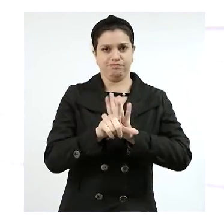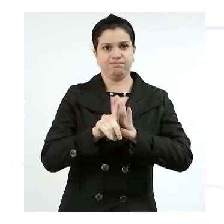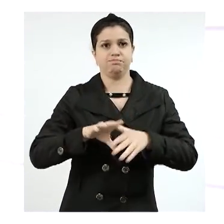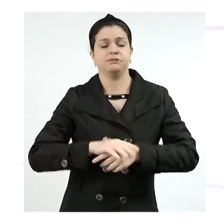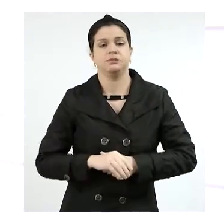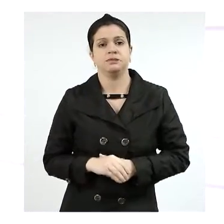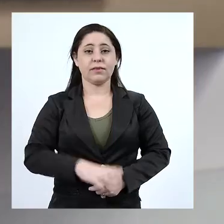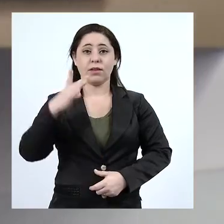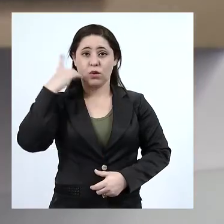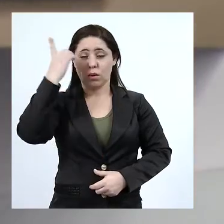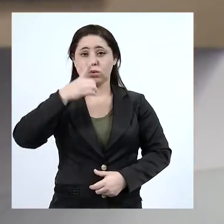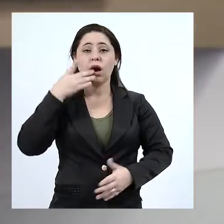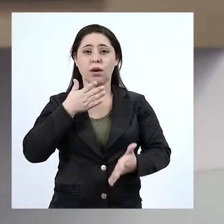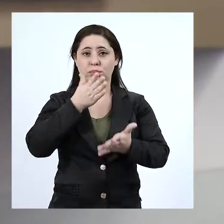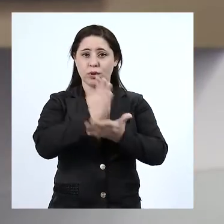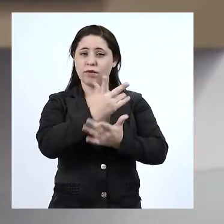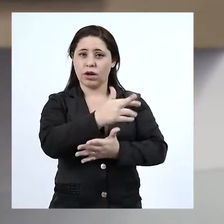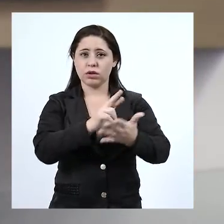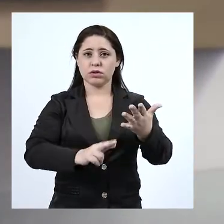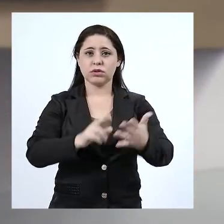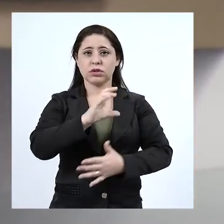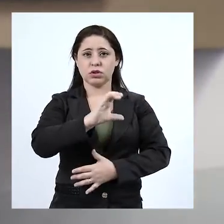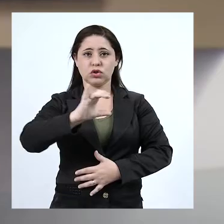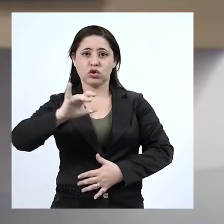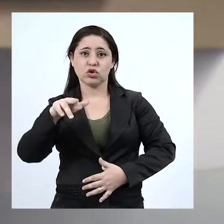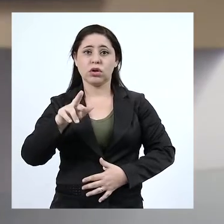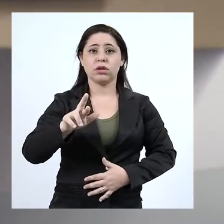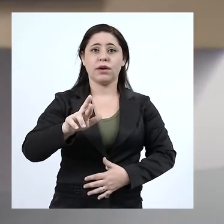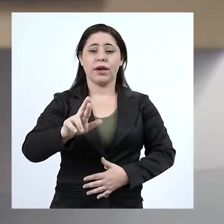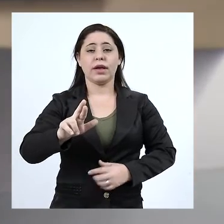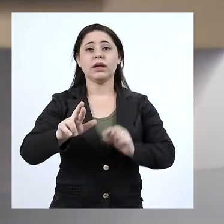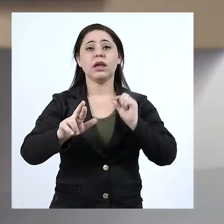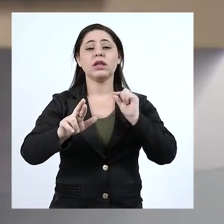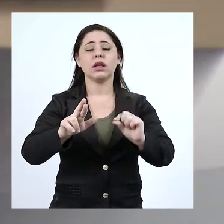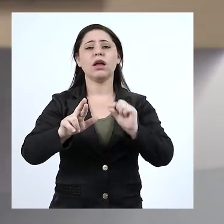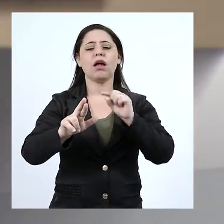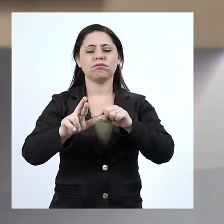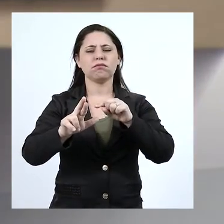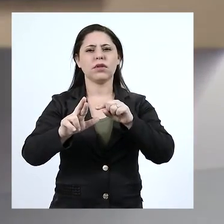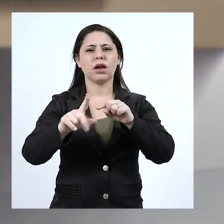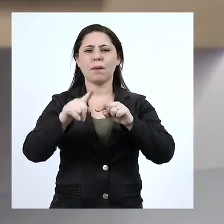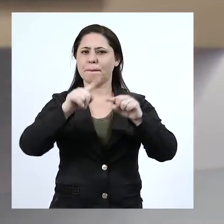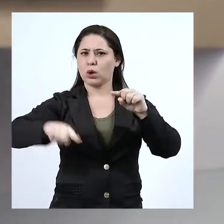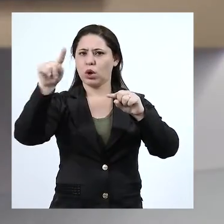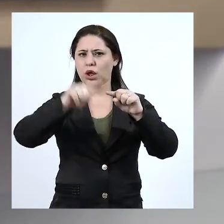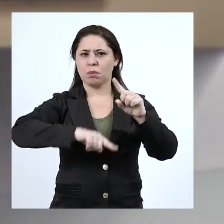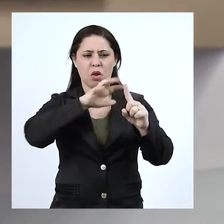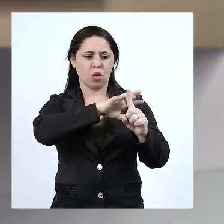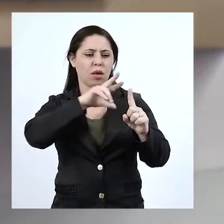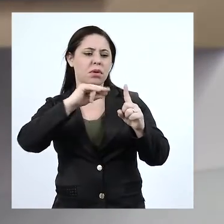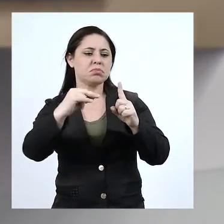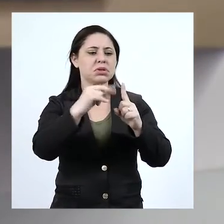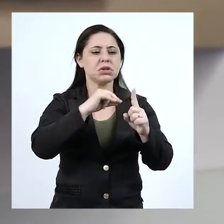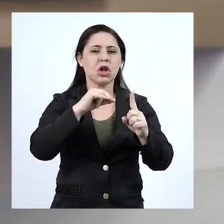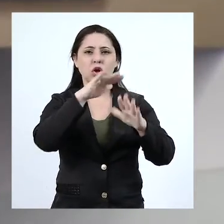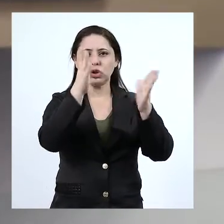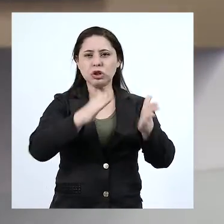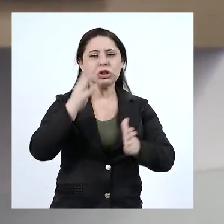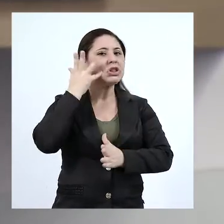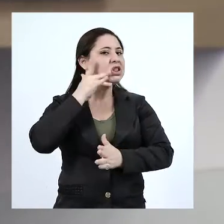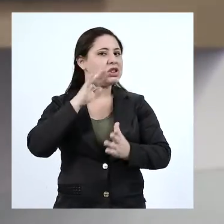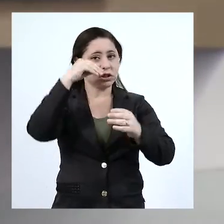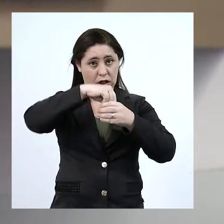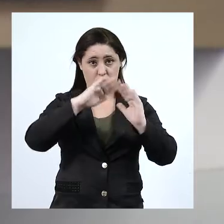TV Assembleia. Deputados aprovam um relatório da Comissão de Constituição e Justiça e Redação que proíbe atos